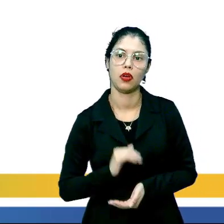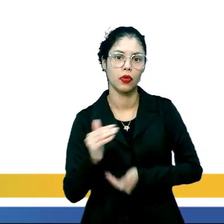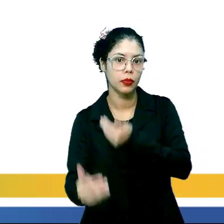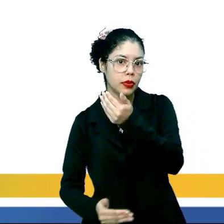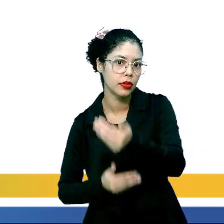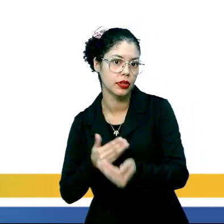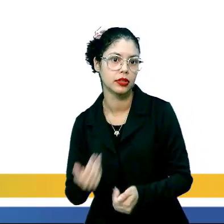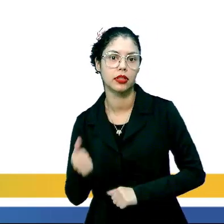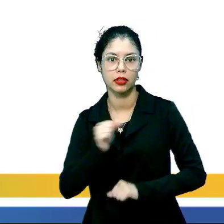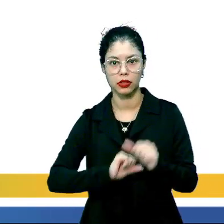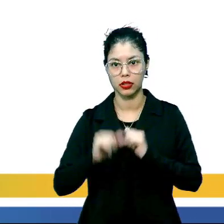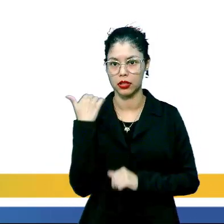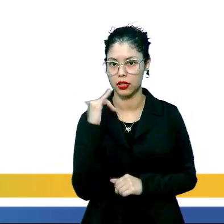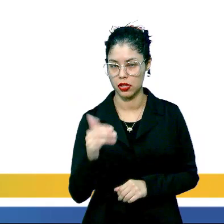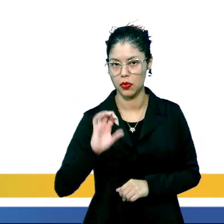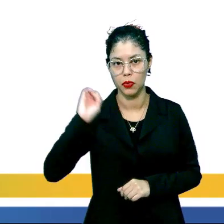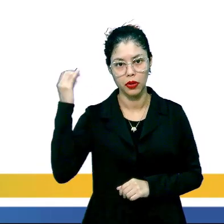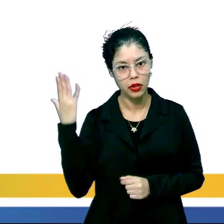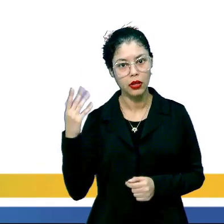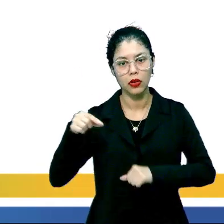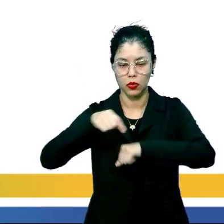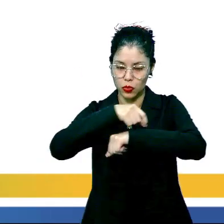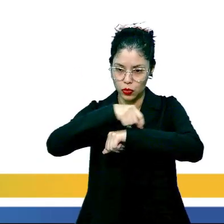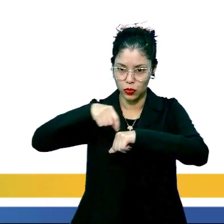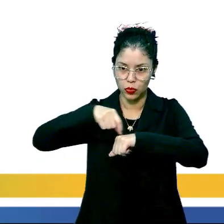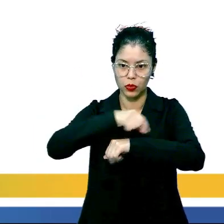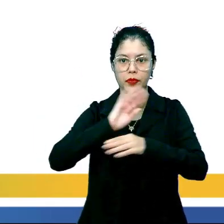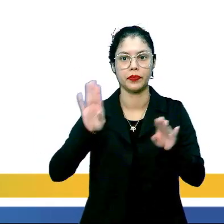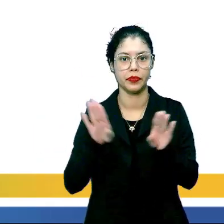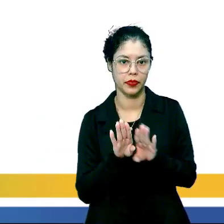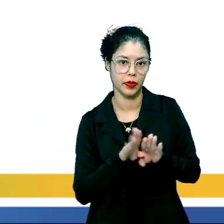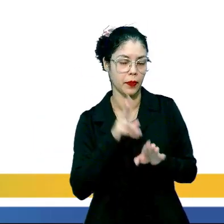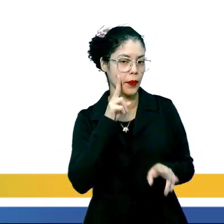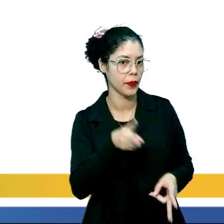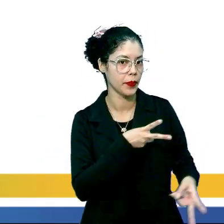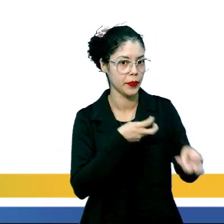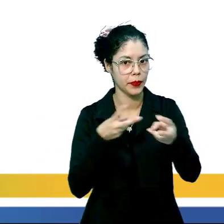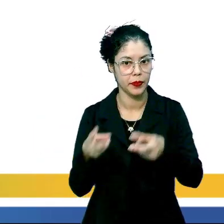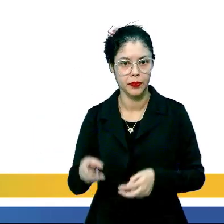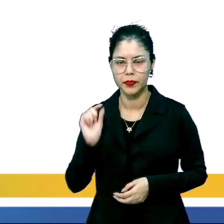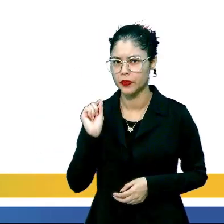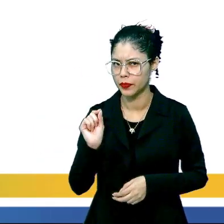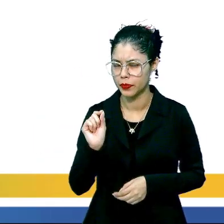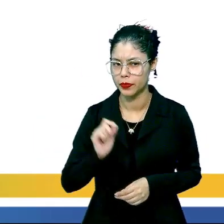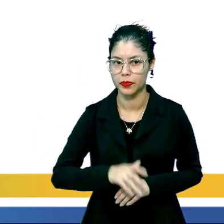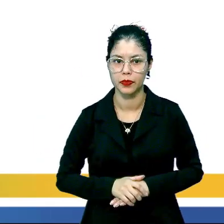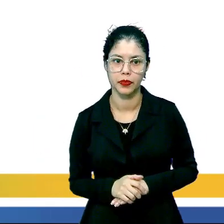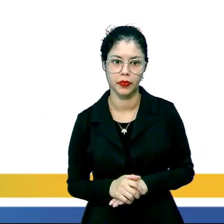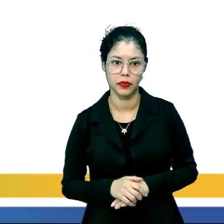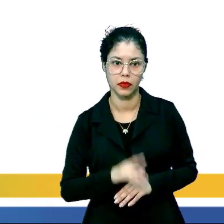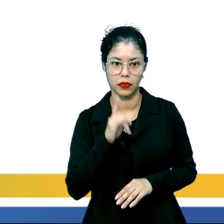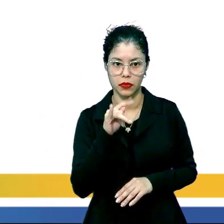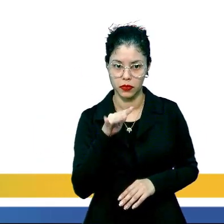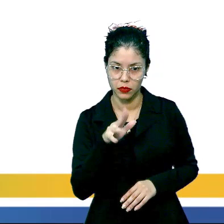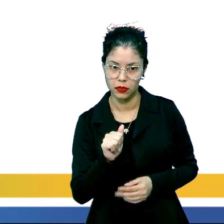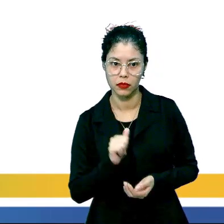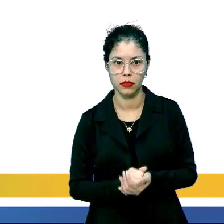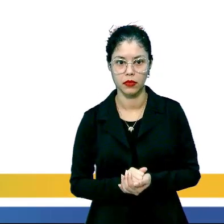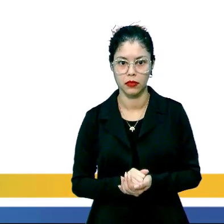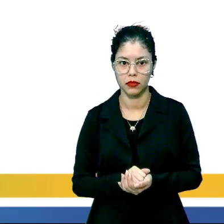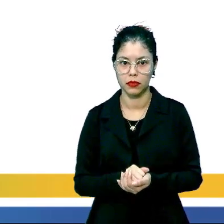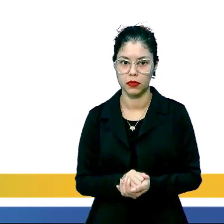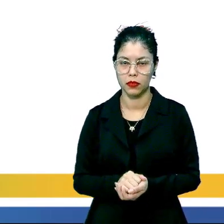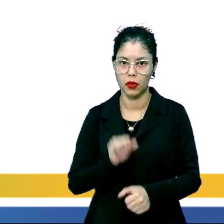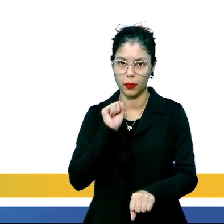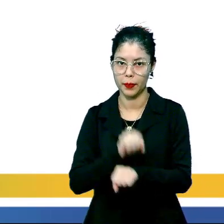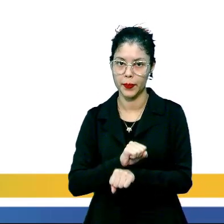processo de conversão de energia que ocorre no carrinho descrito também é verificado em um dínamo, um